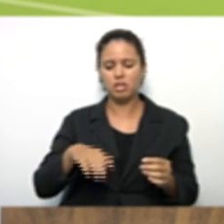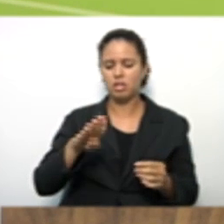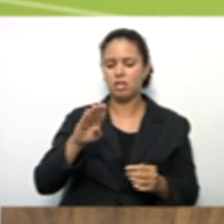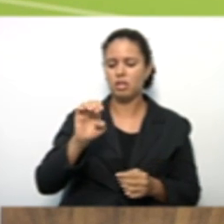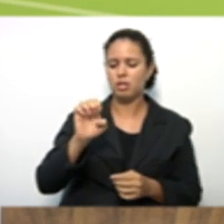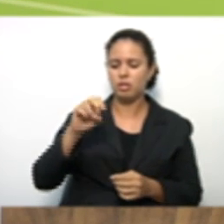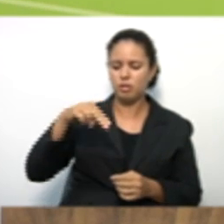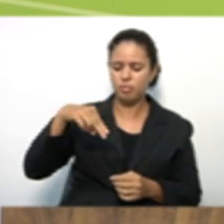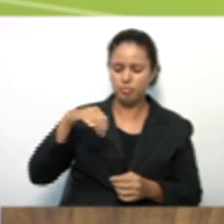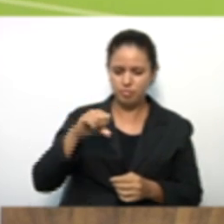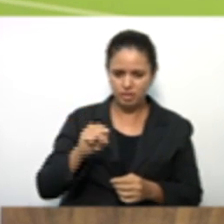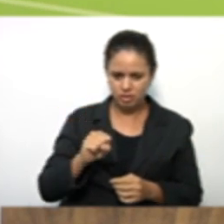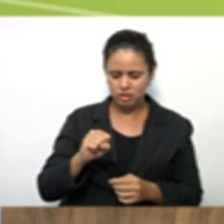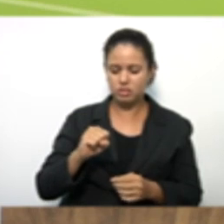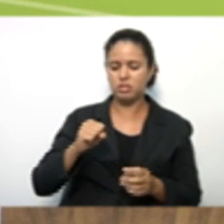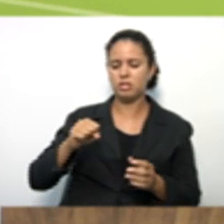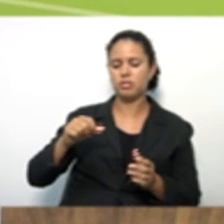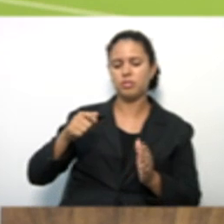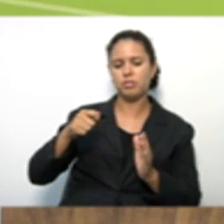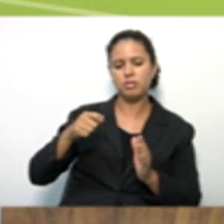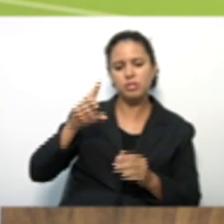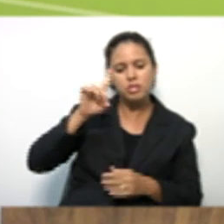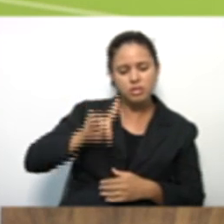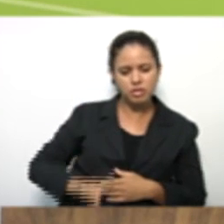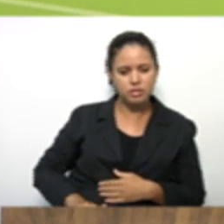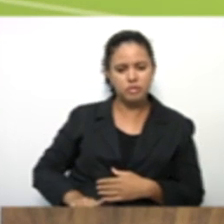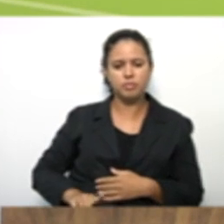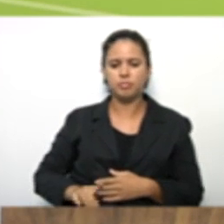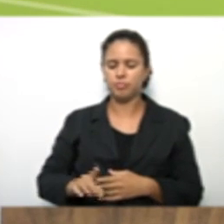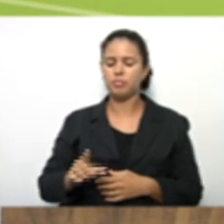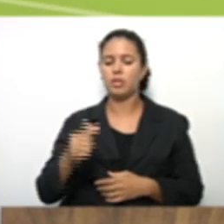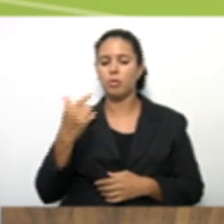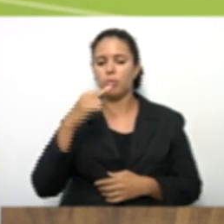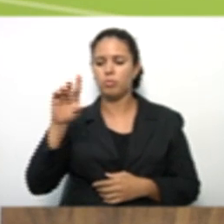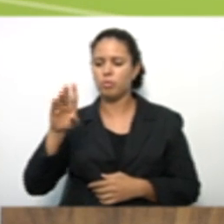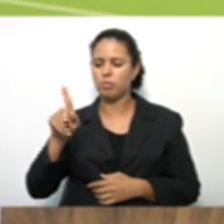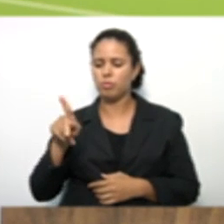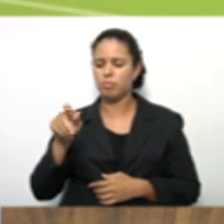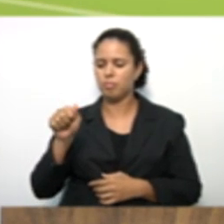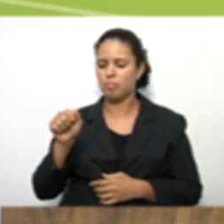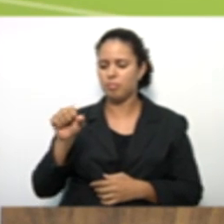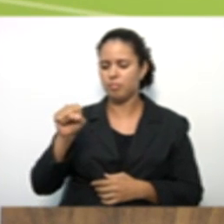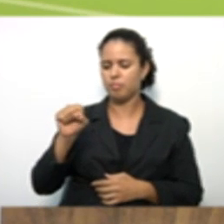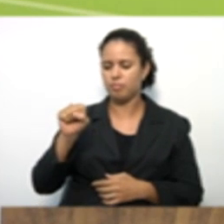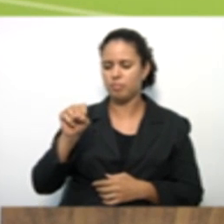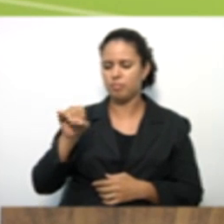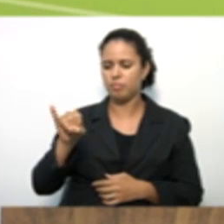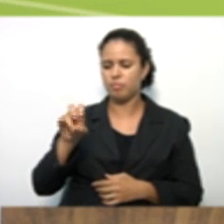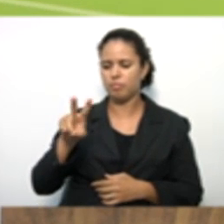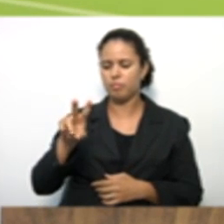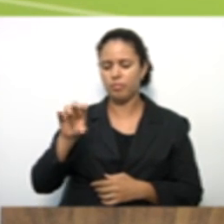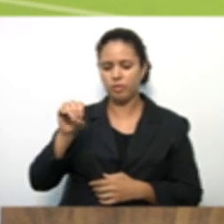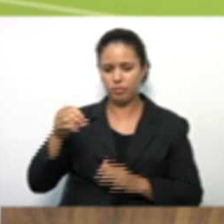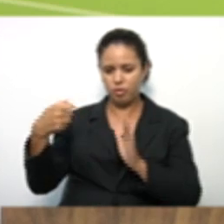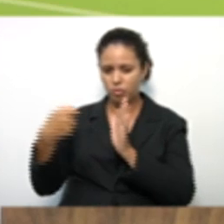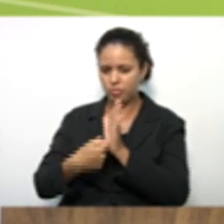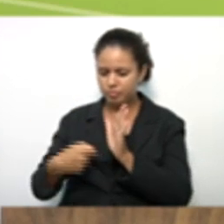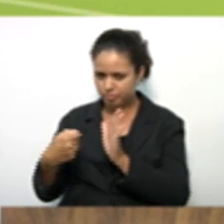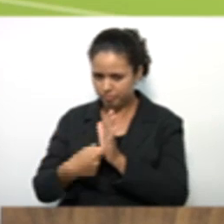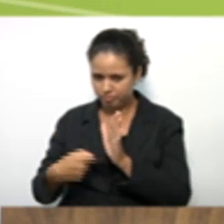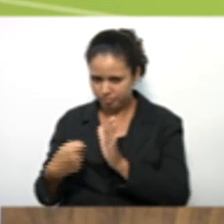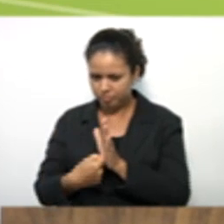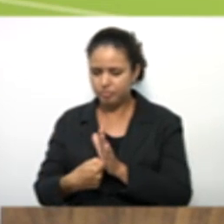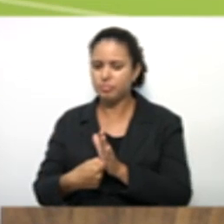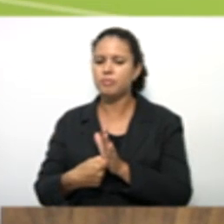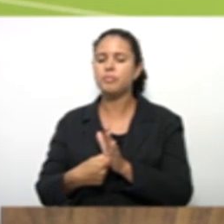passivo? Passivo é a parte negativa, né? Exato. Portanto, as obrigações. Professora, o que é o patrimônio